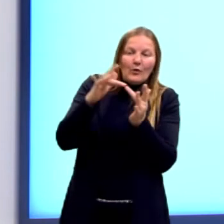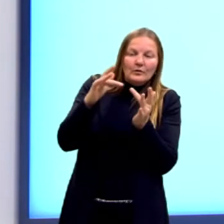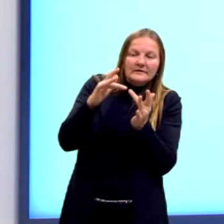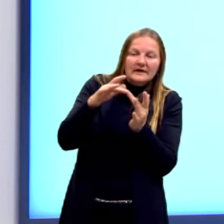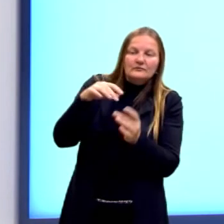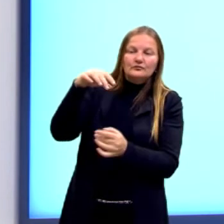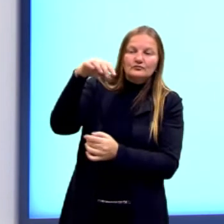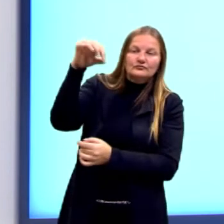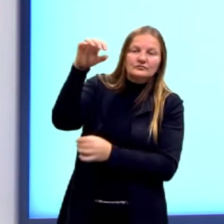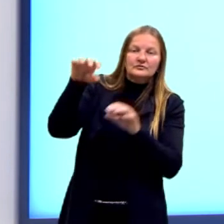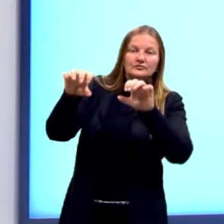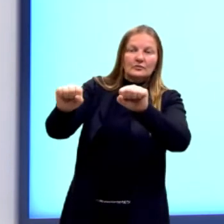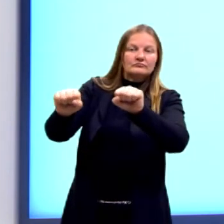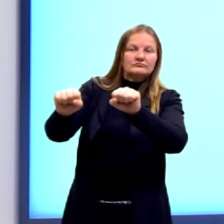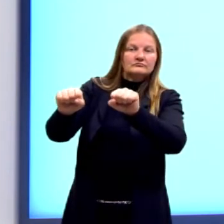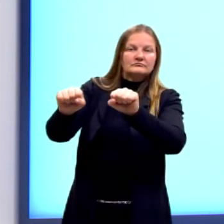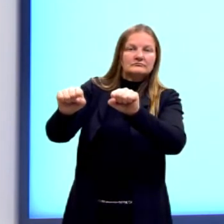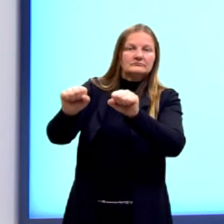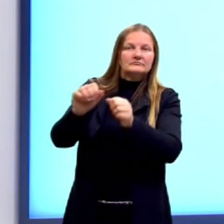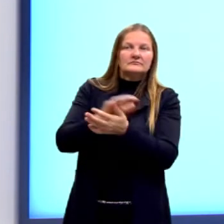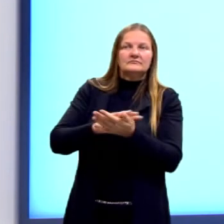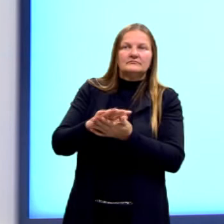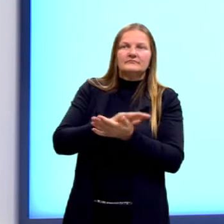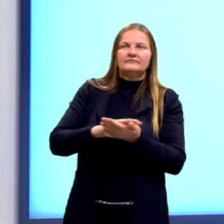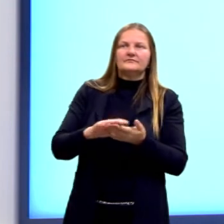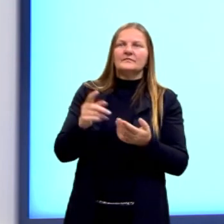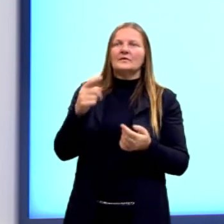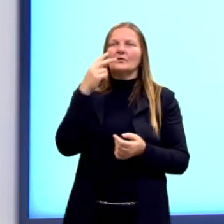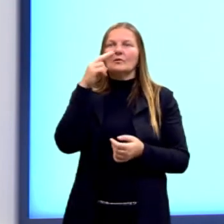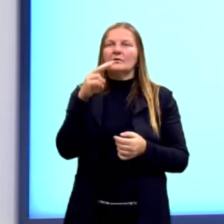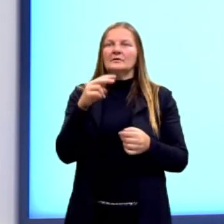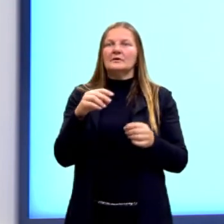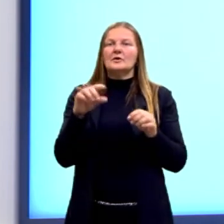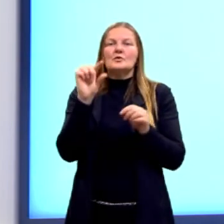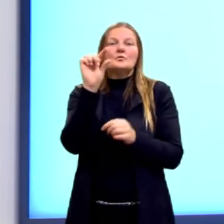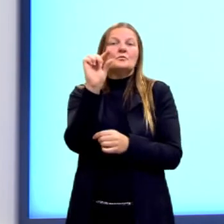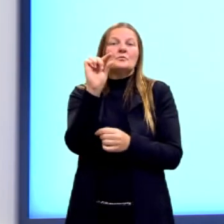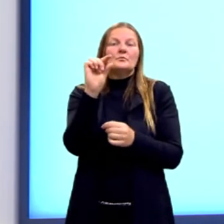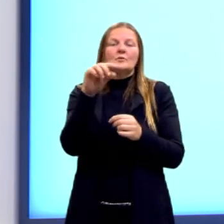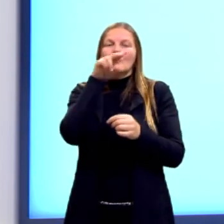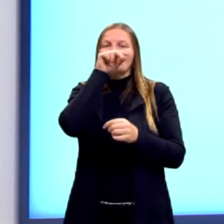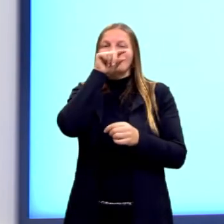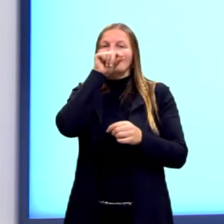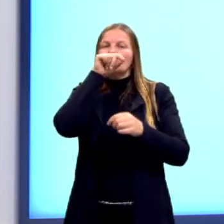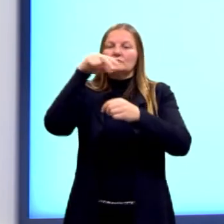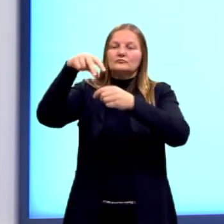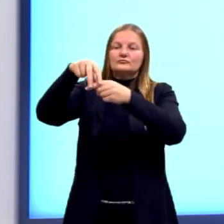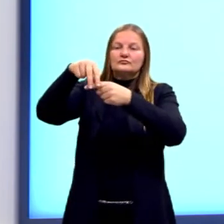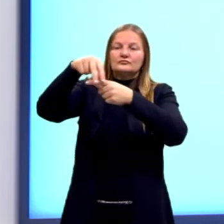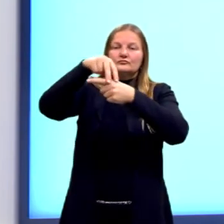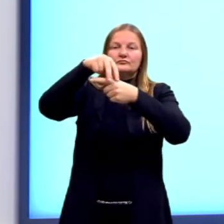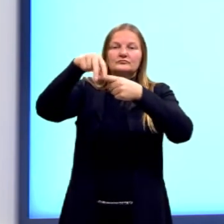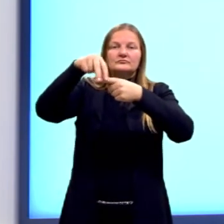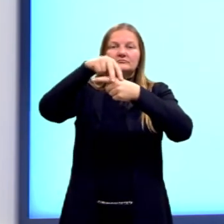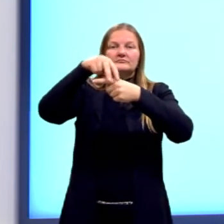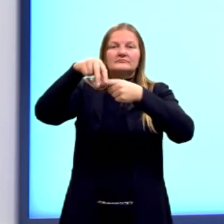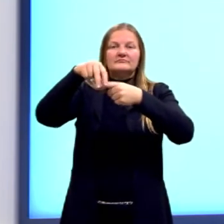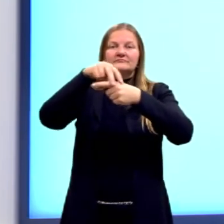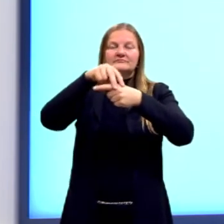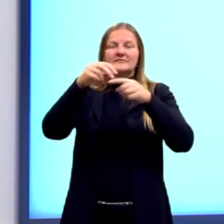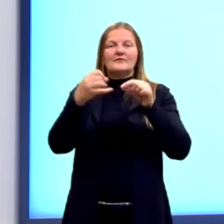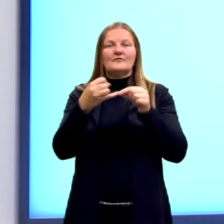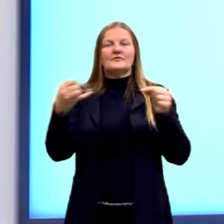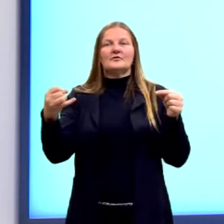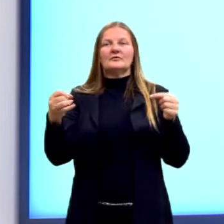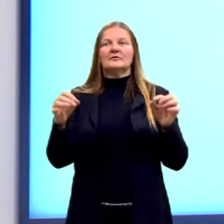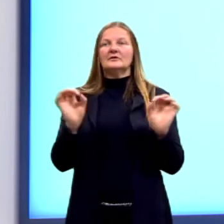forma isolada encostar nesses nesses cabos né vejam que é que o passarinho como ele é pequenininho é meio que impossível né ele conseguiu encostar em outra coisa ao mesmo